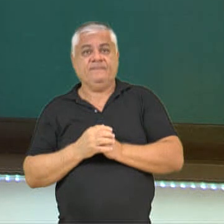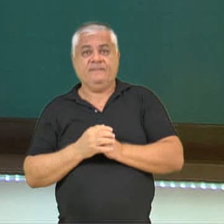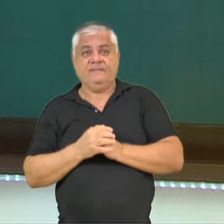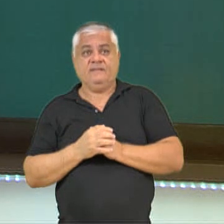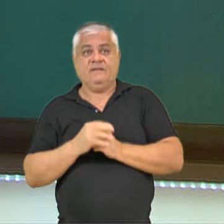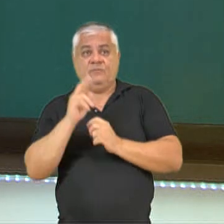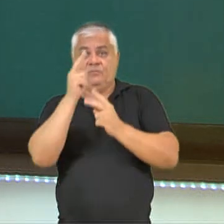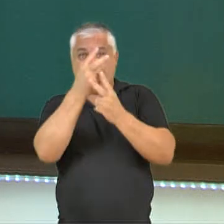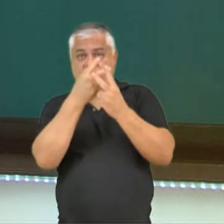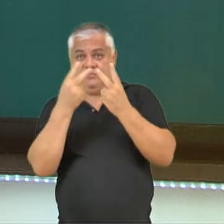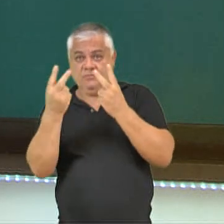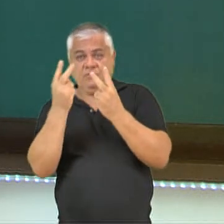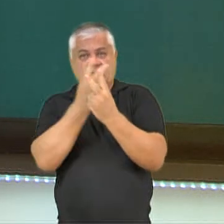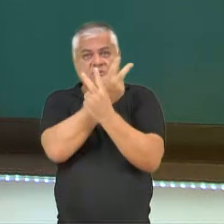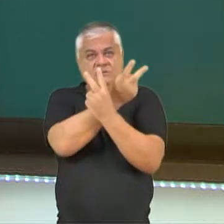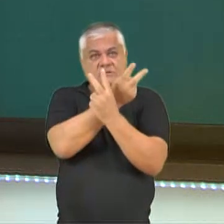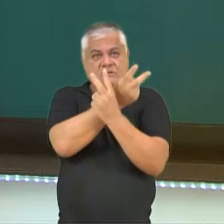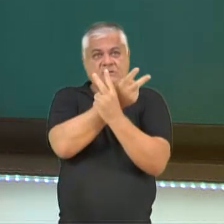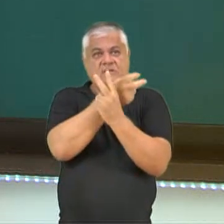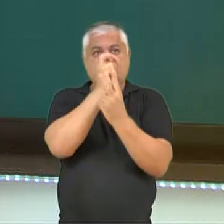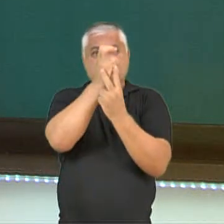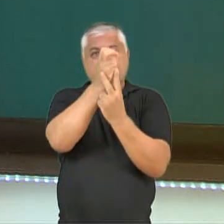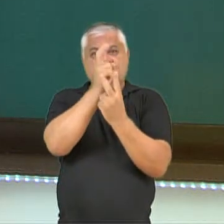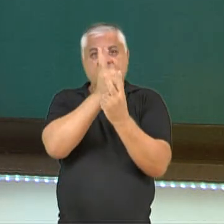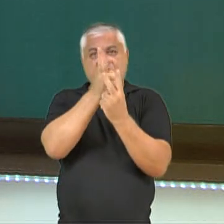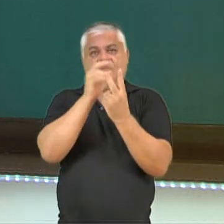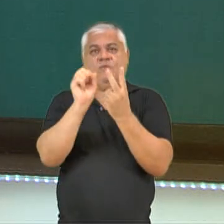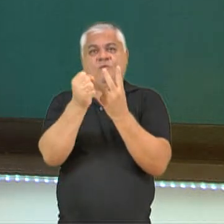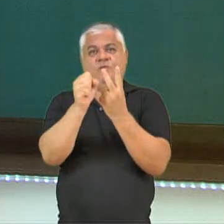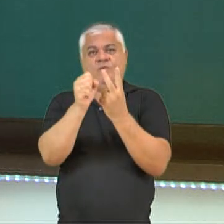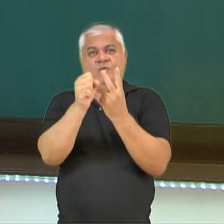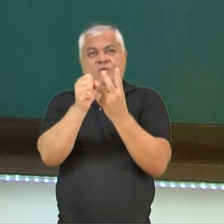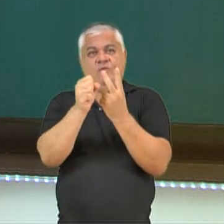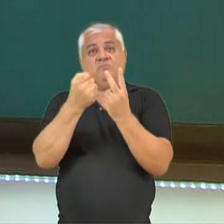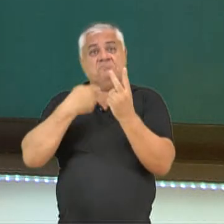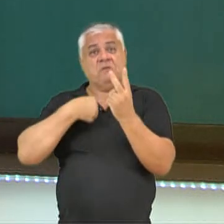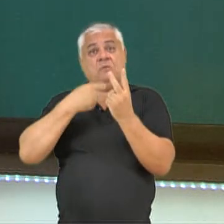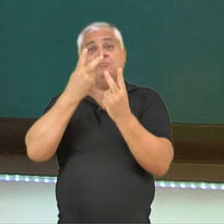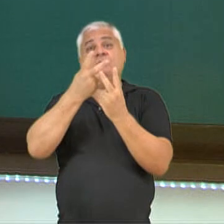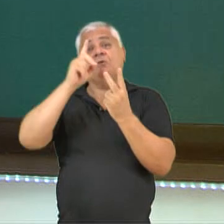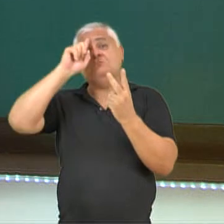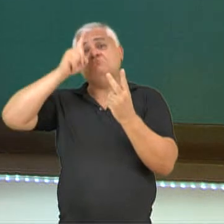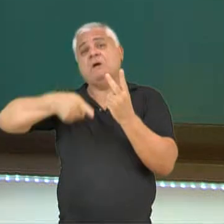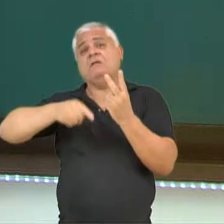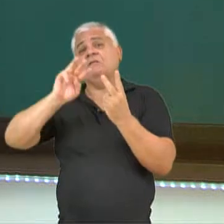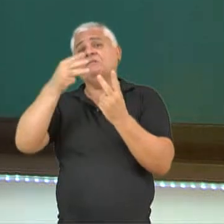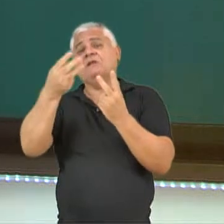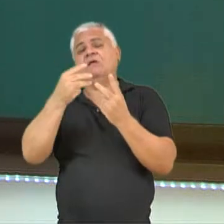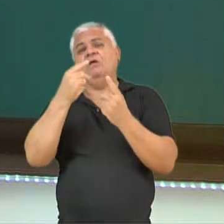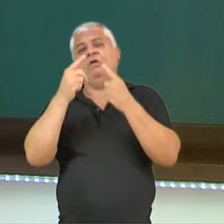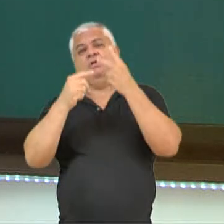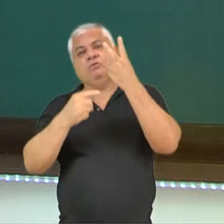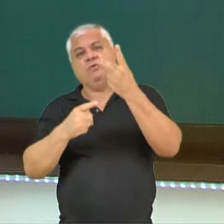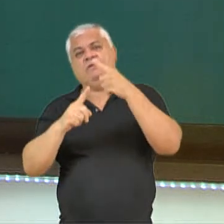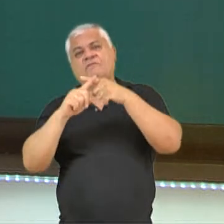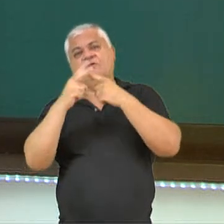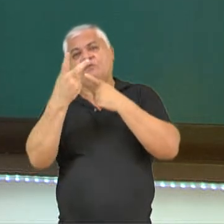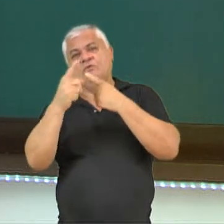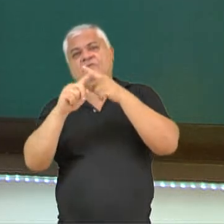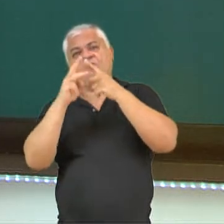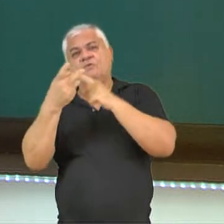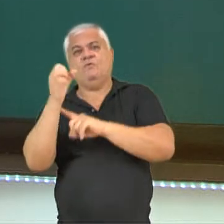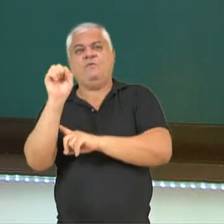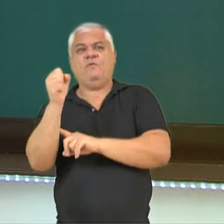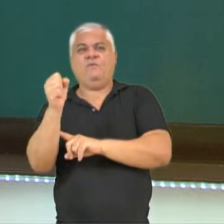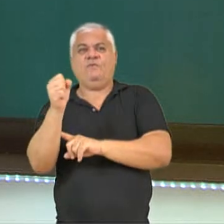sai para fora e esse aqui fica lá dentro. E daí ele determinou, né? Quanto é 2 ao cubo? 2 vezes 2 vezes 2?